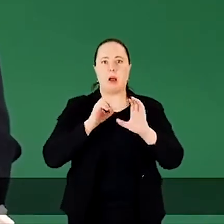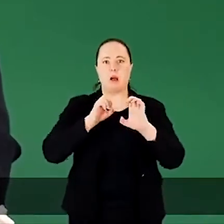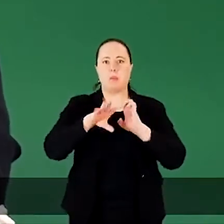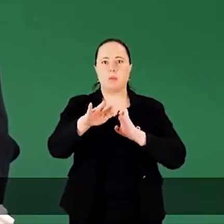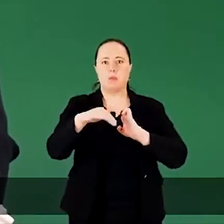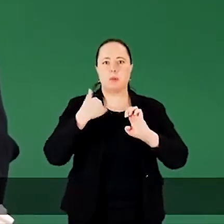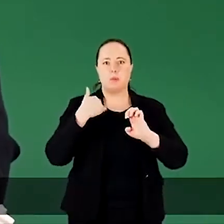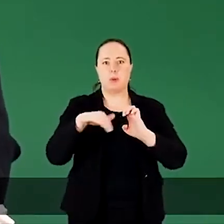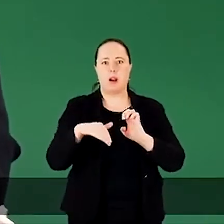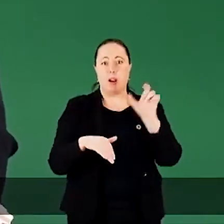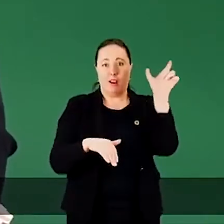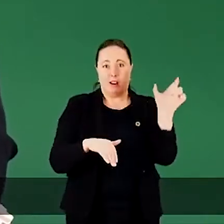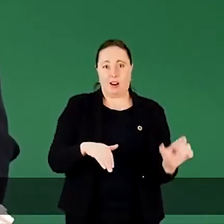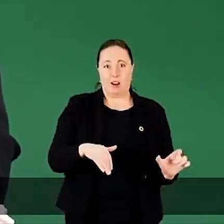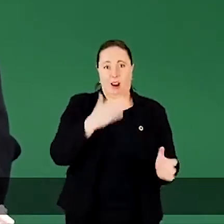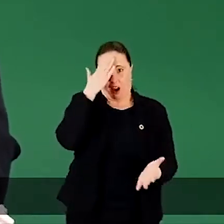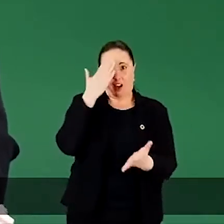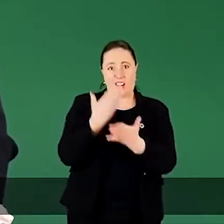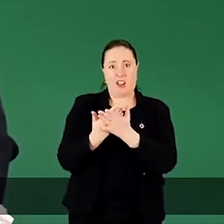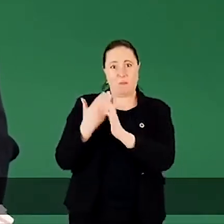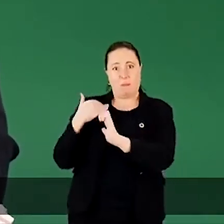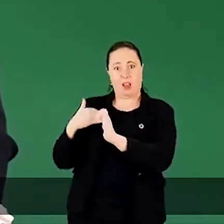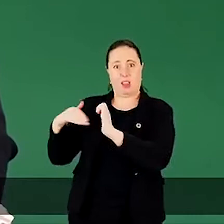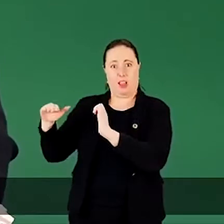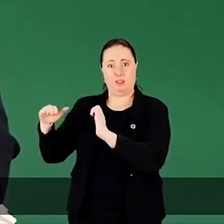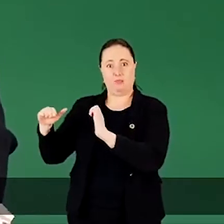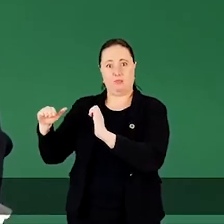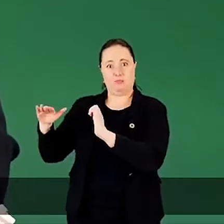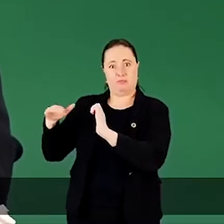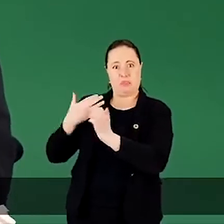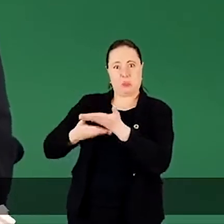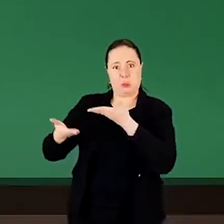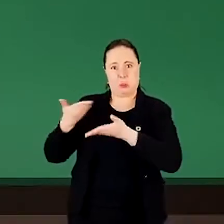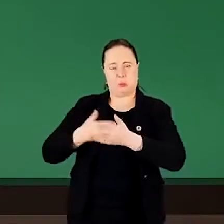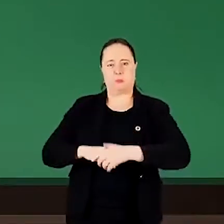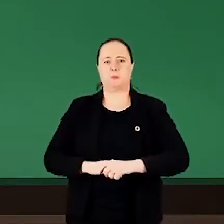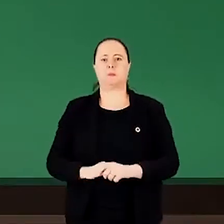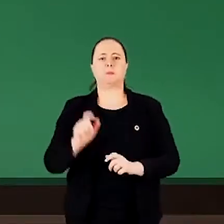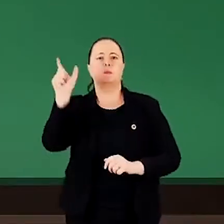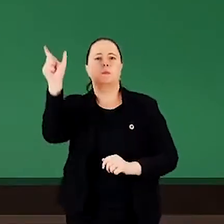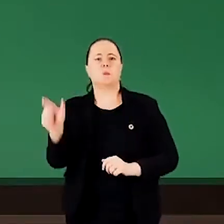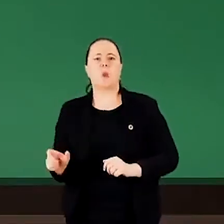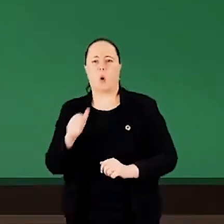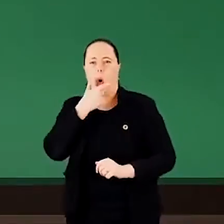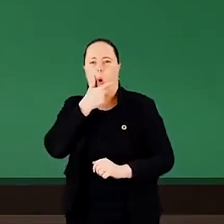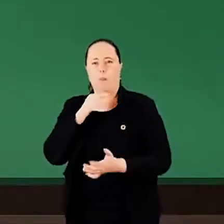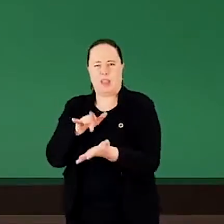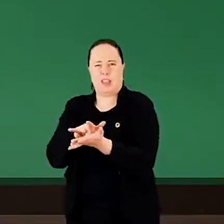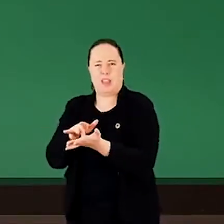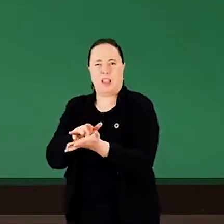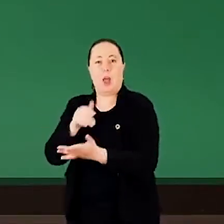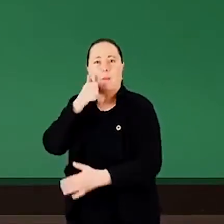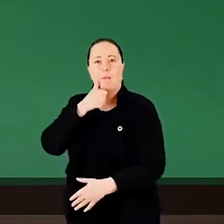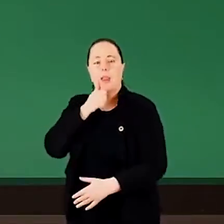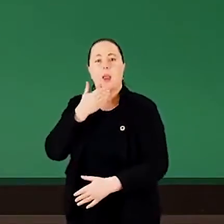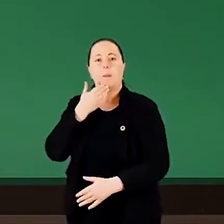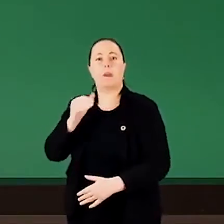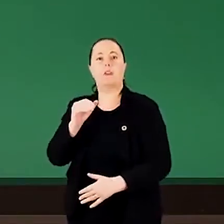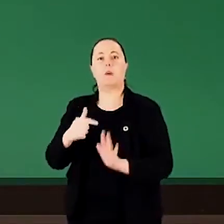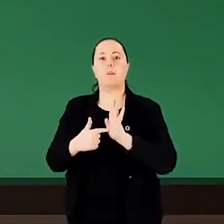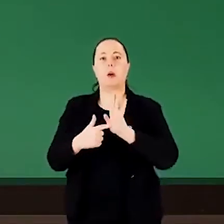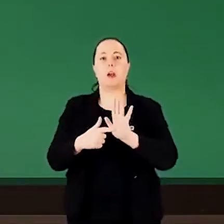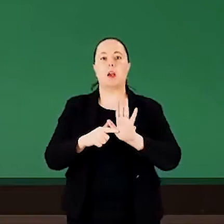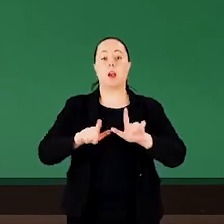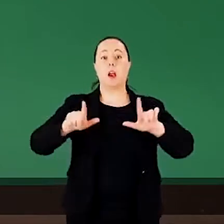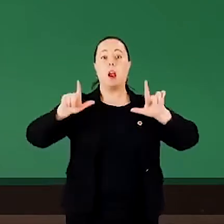é claro, acreditavam e mandavam as fotos sem roupa. A falsa menina pedia, inclusive, para os meninos